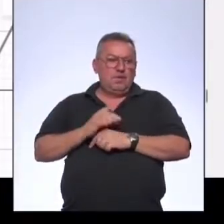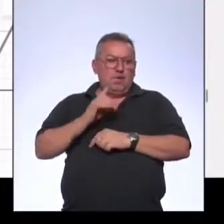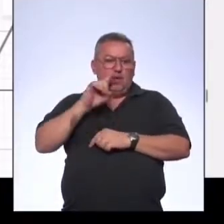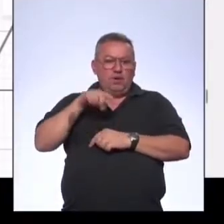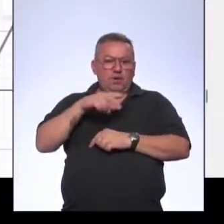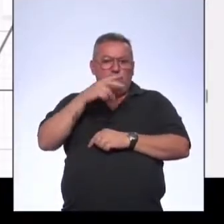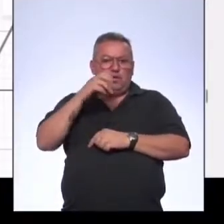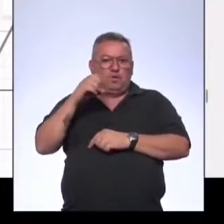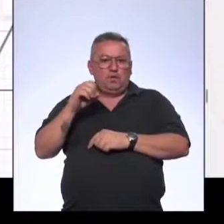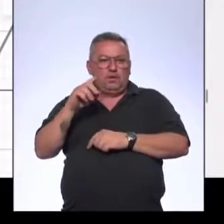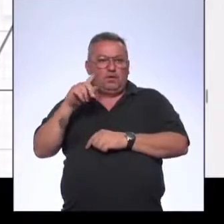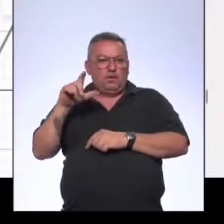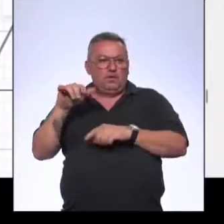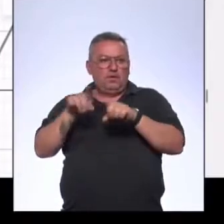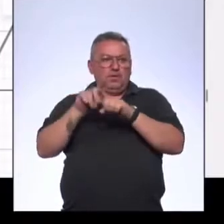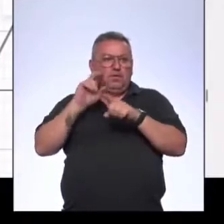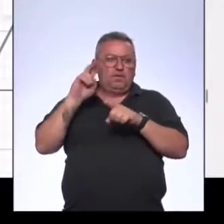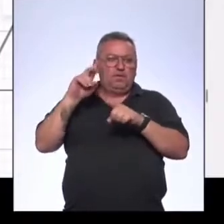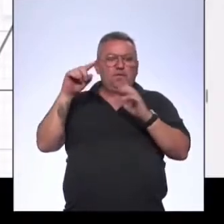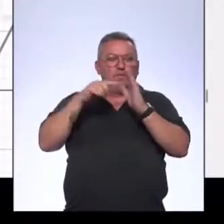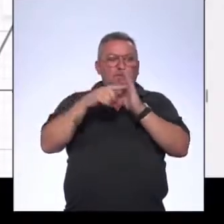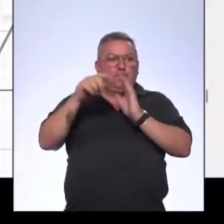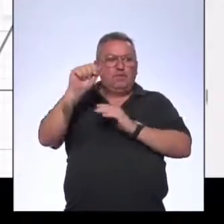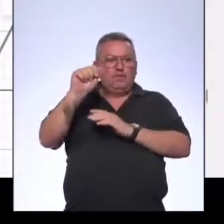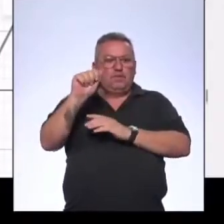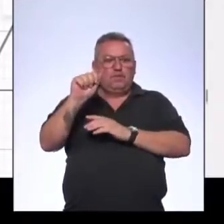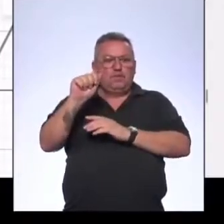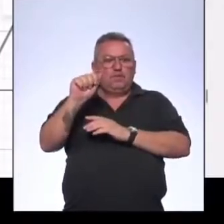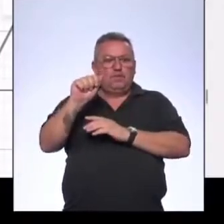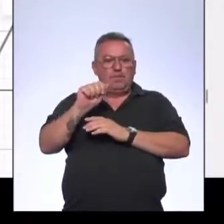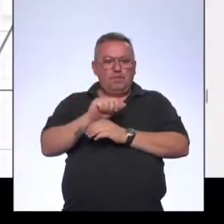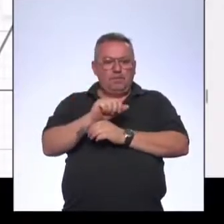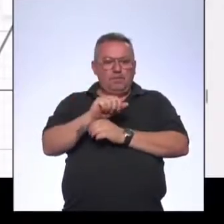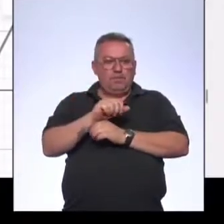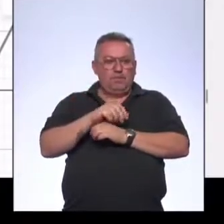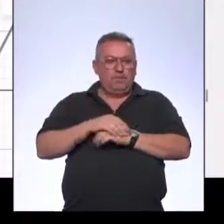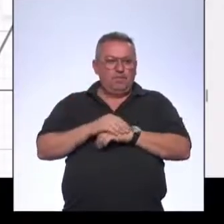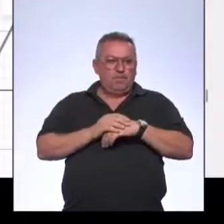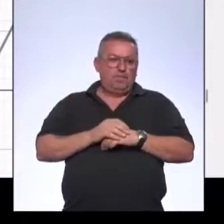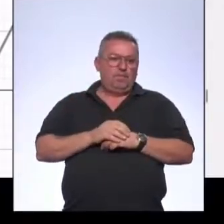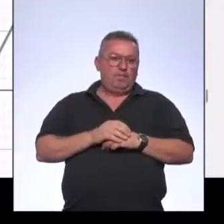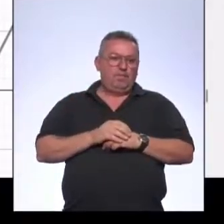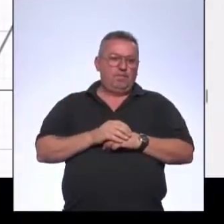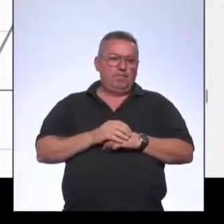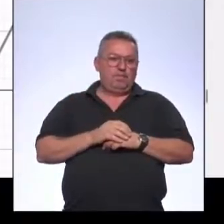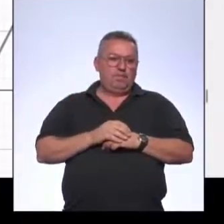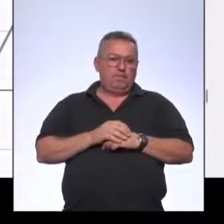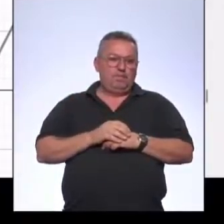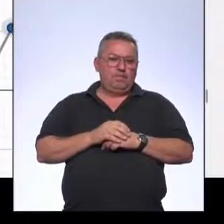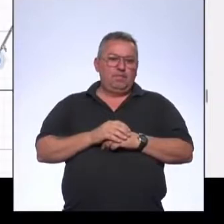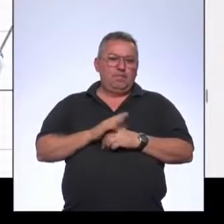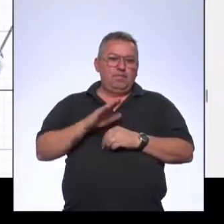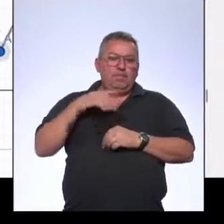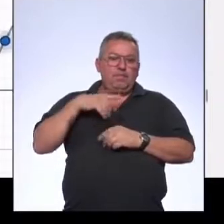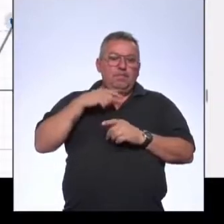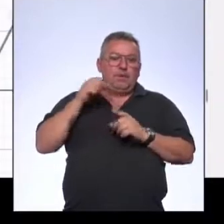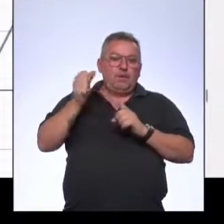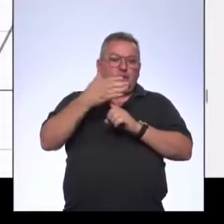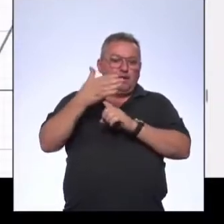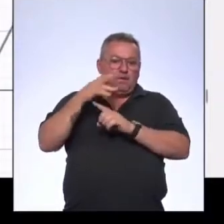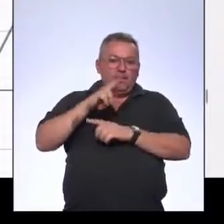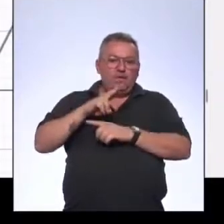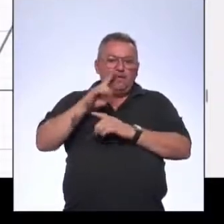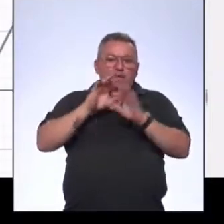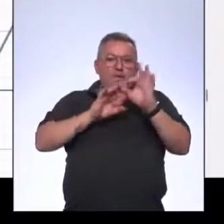um QI 200 só Observe ali no ponto lá Nunca de esquerda é um quilo 200 a pessoa pagar dois reais e 40 centavos então na tecnologia o